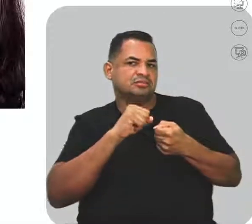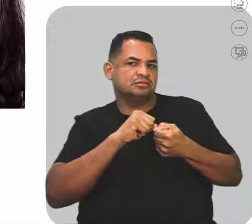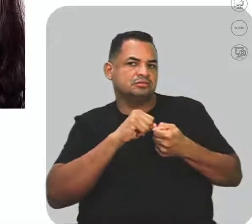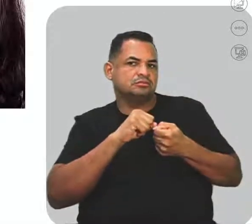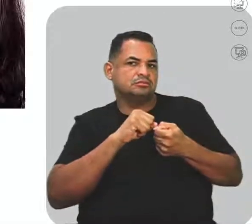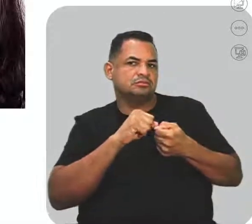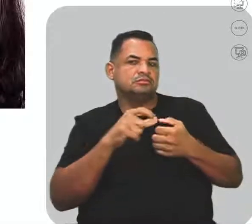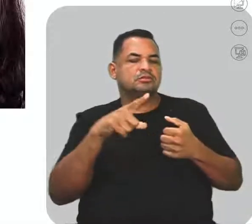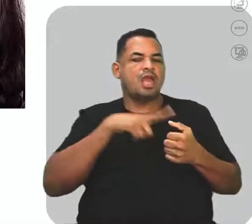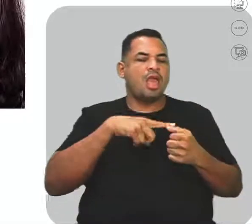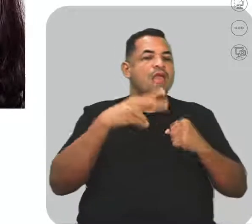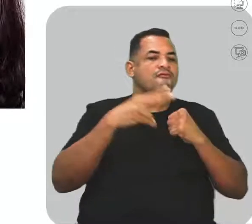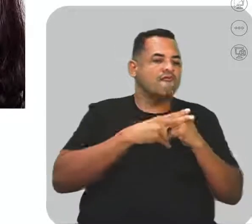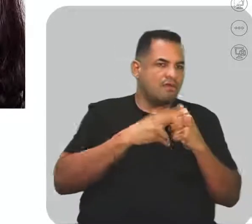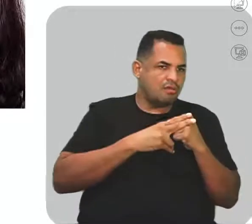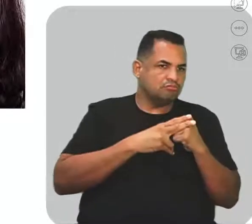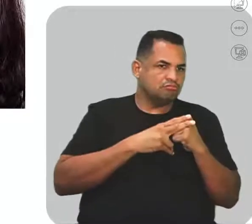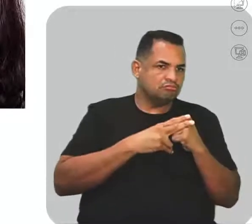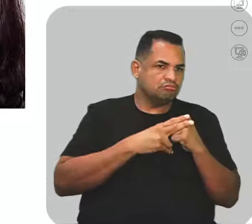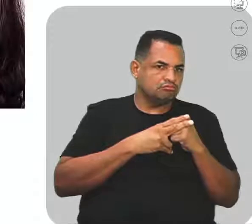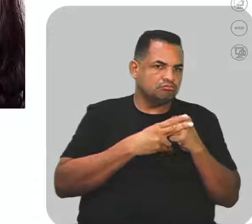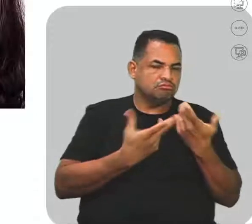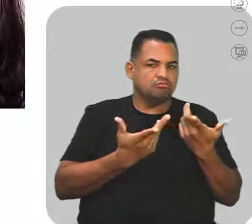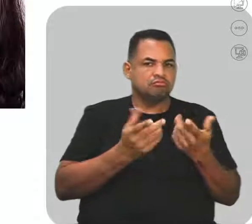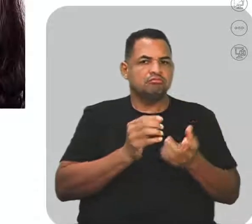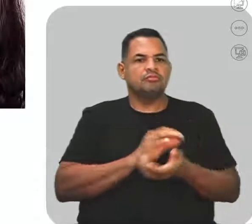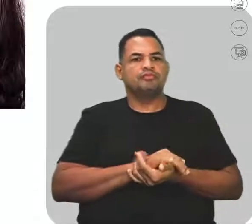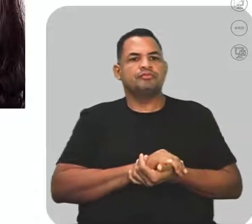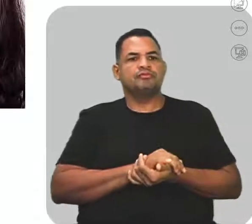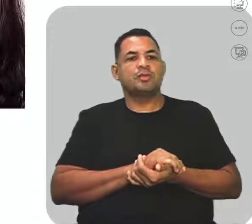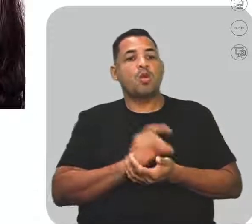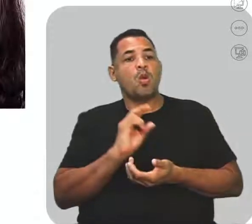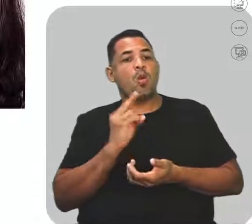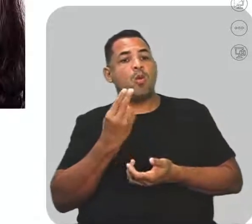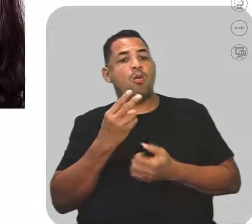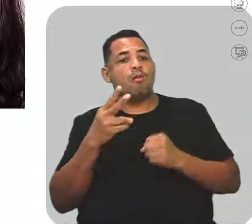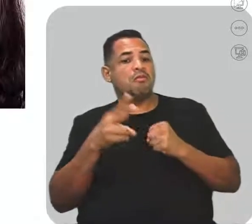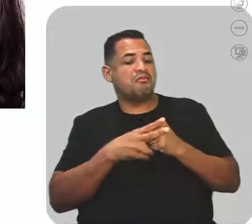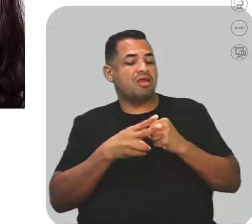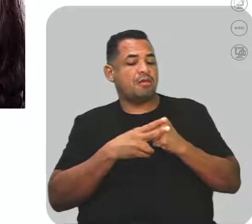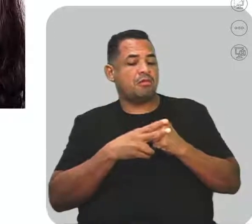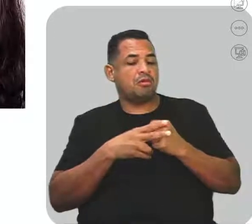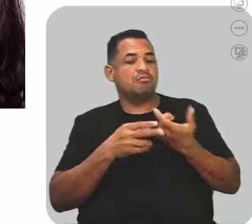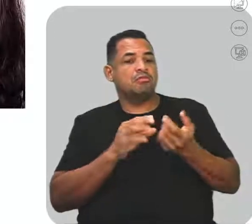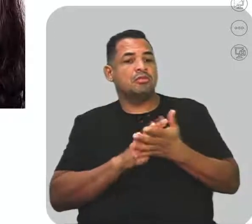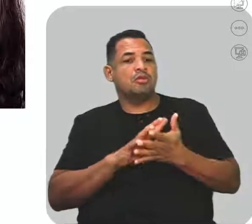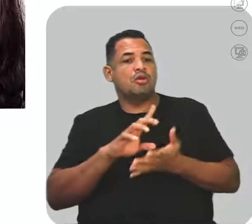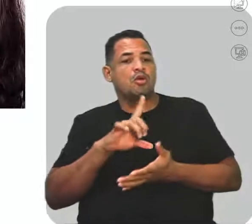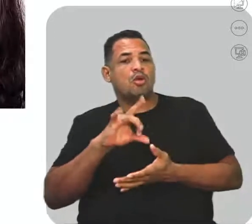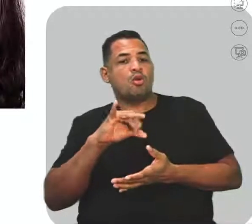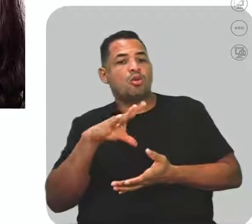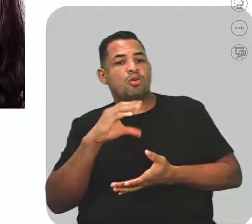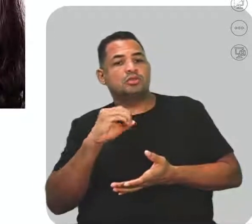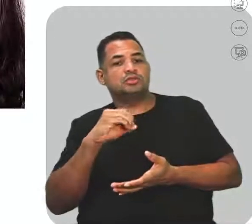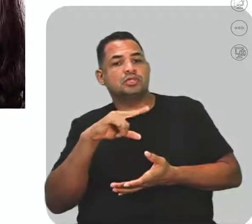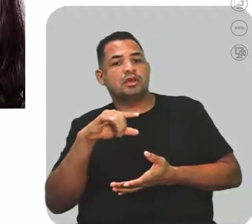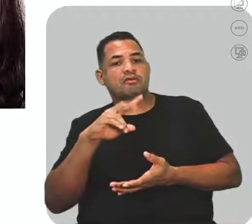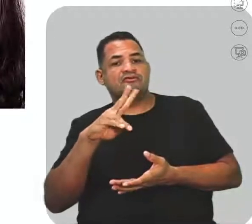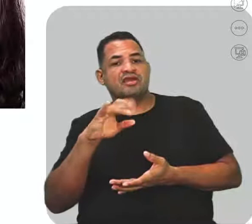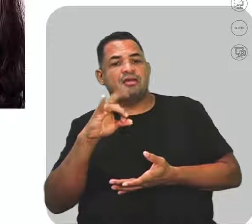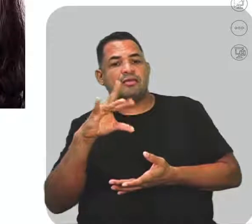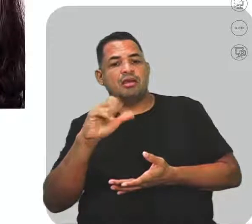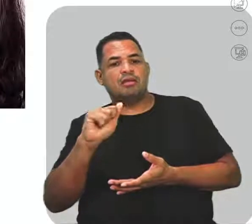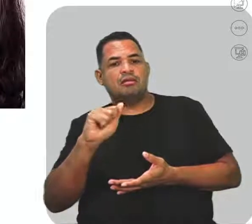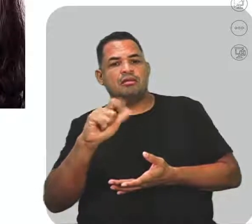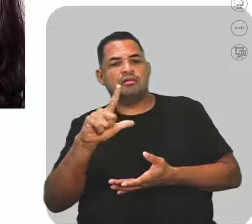que contém um verbo, na verdade, ou uma locução verbal.